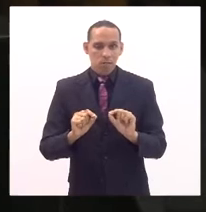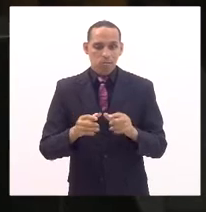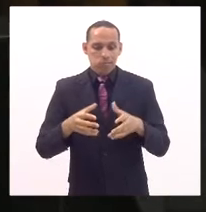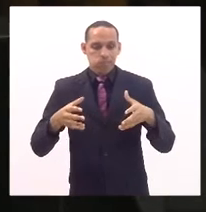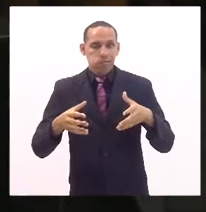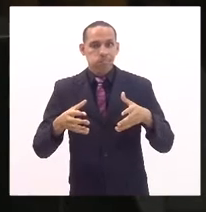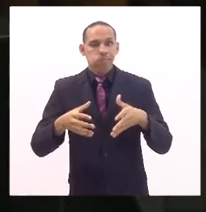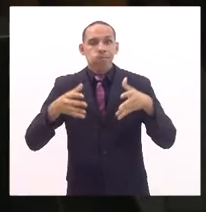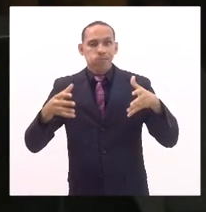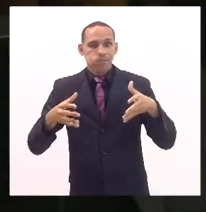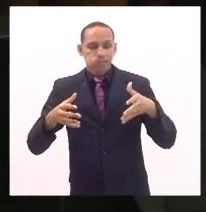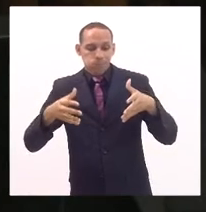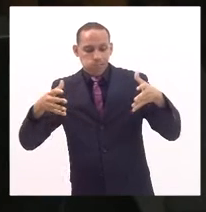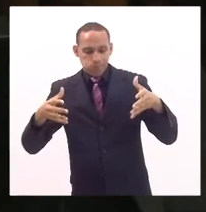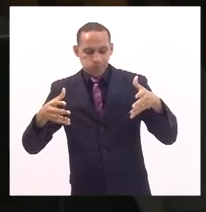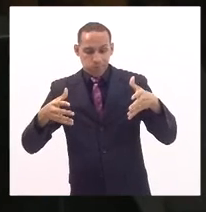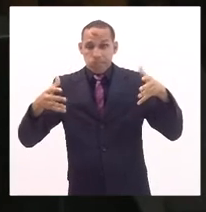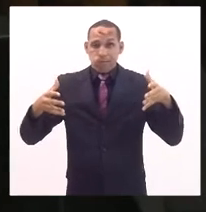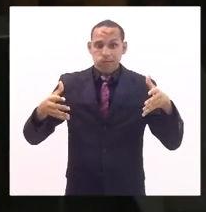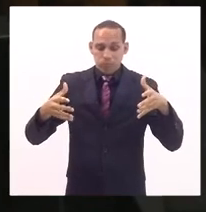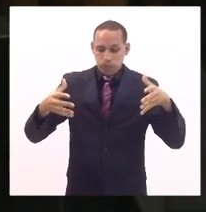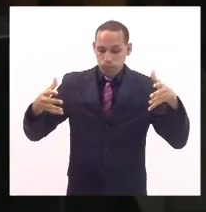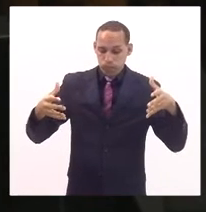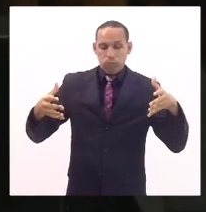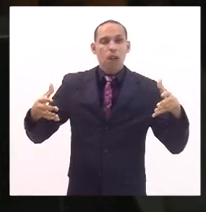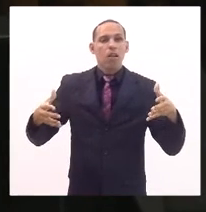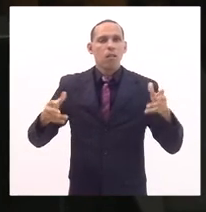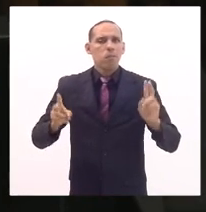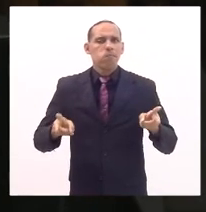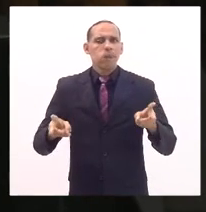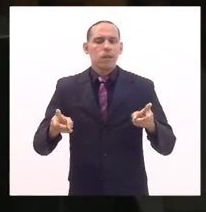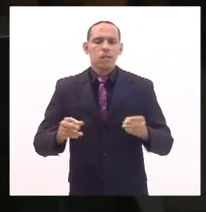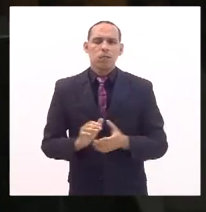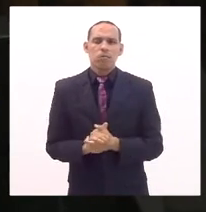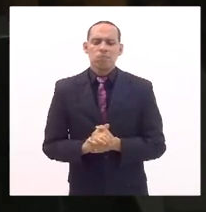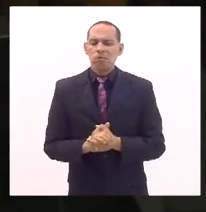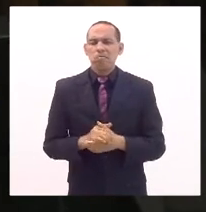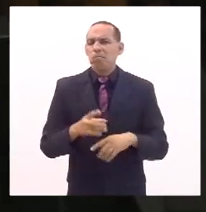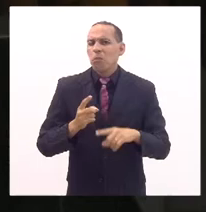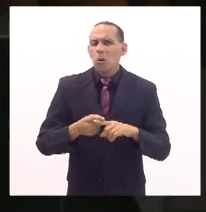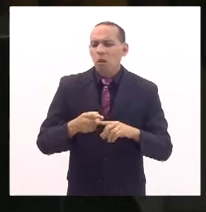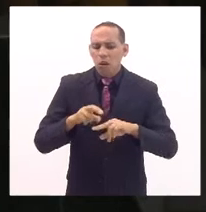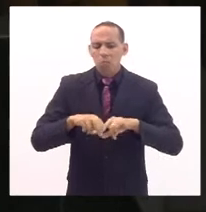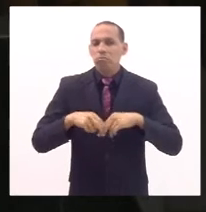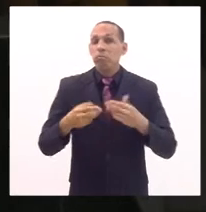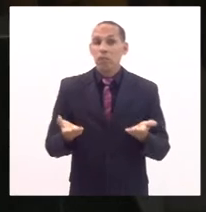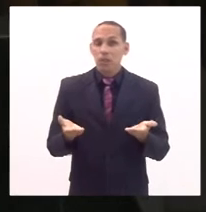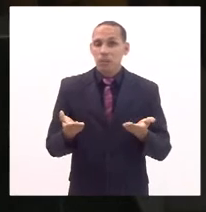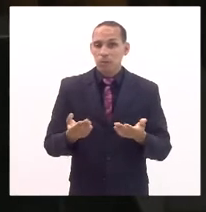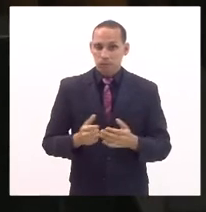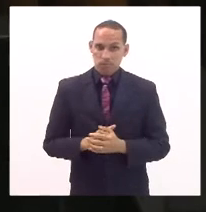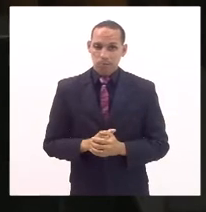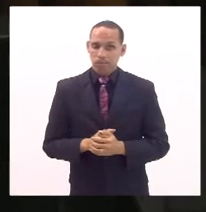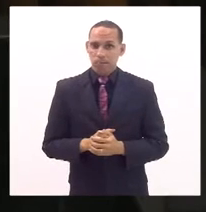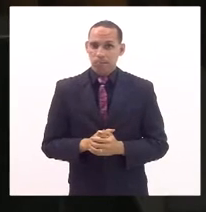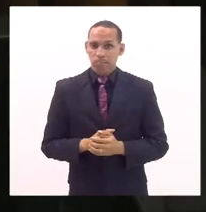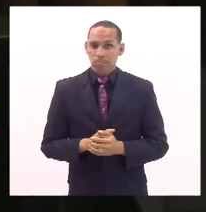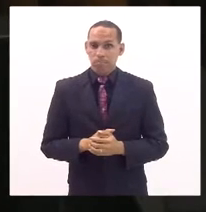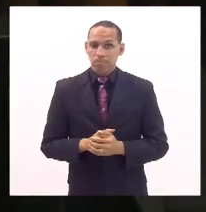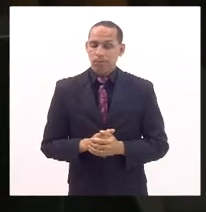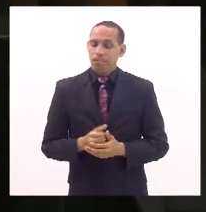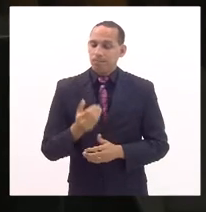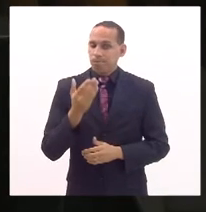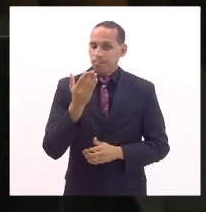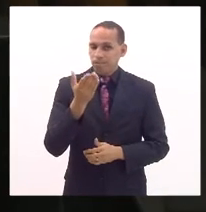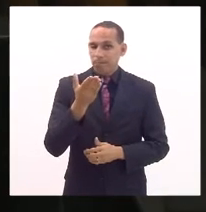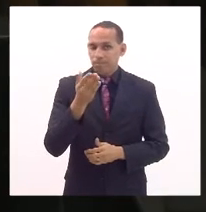aumentar e por que será que está acontecendo o senhor tem um